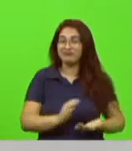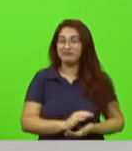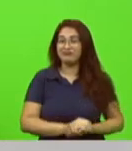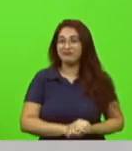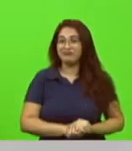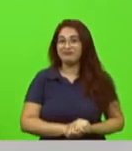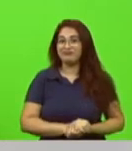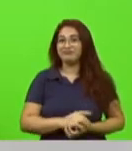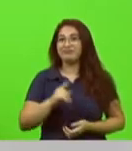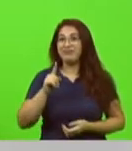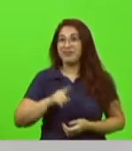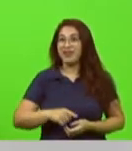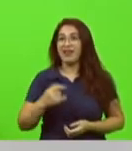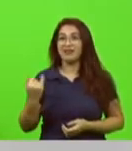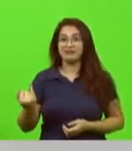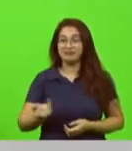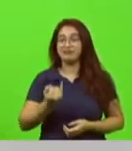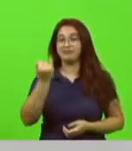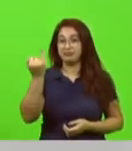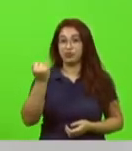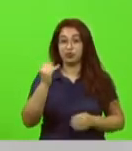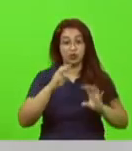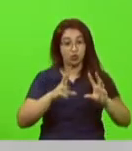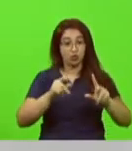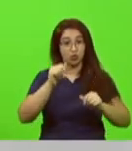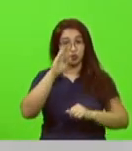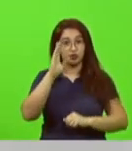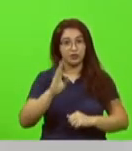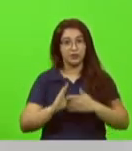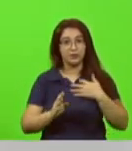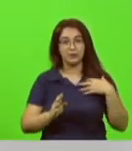É algo extremamente importante para nós, brasileiros.